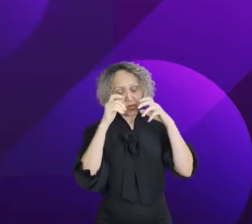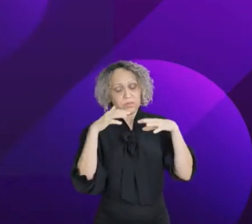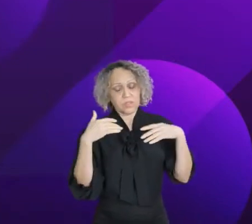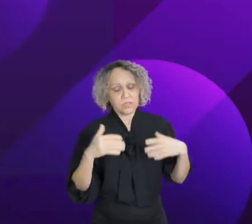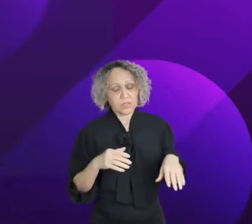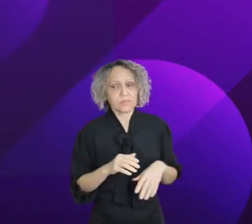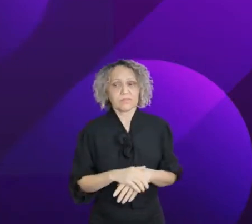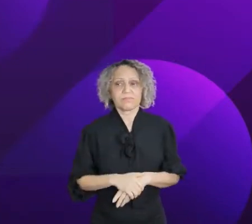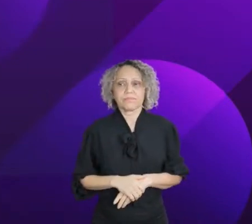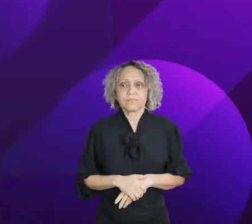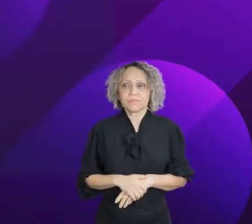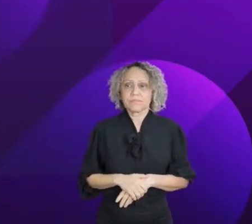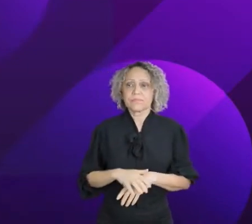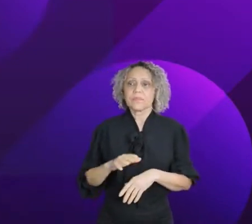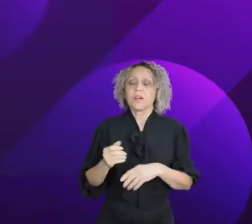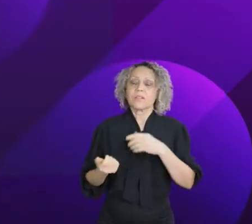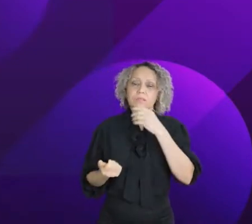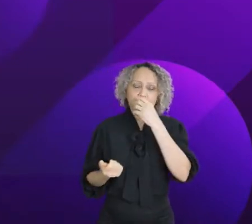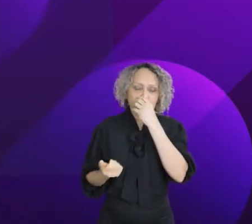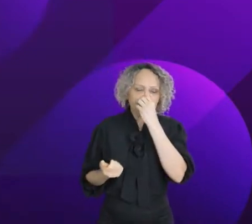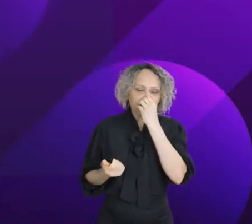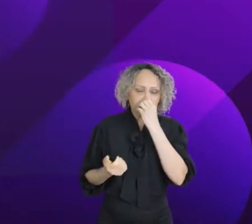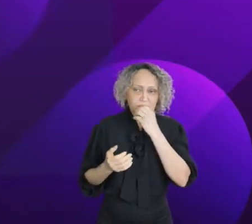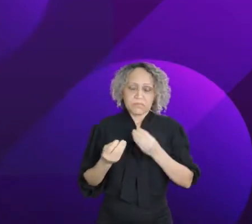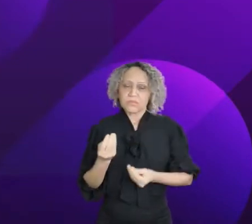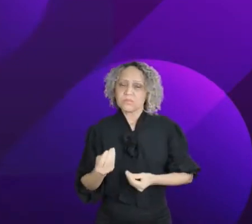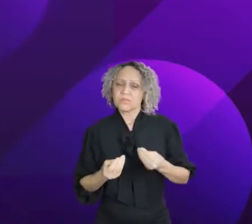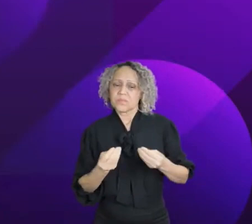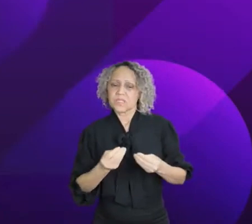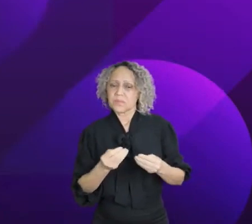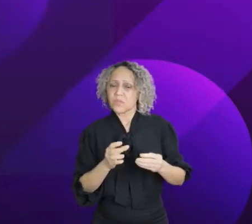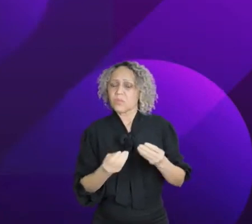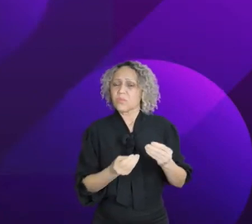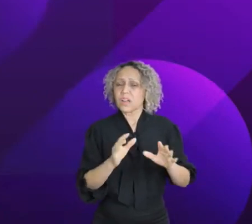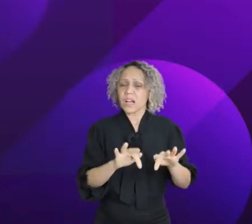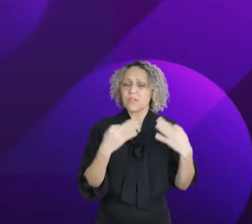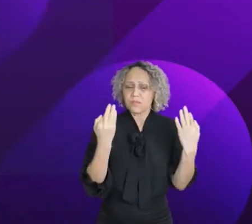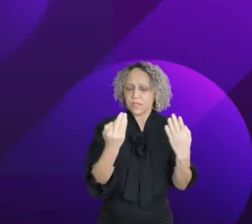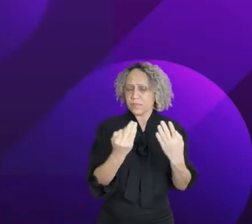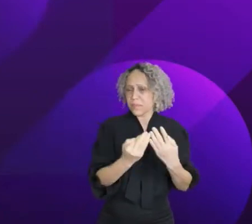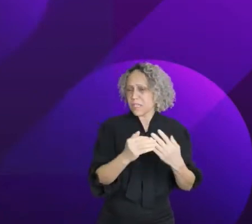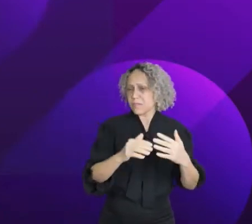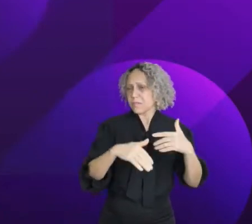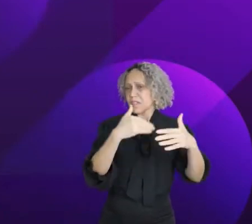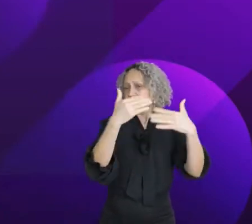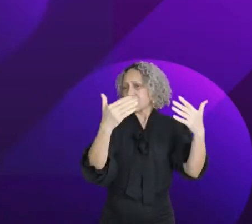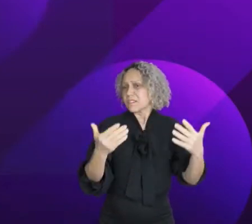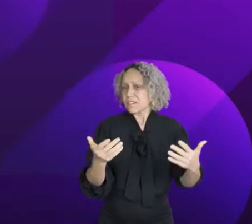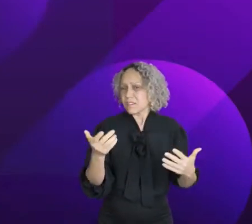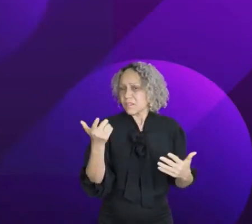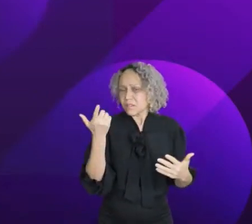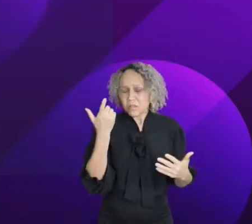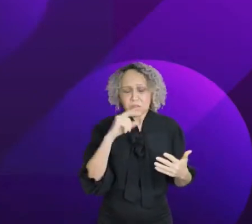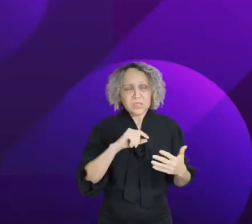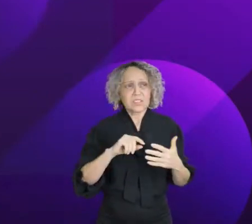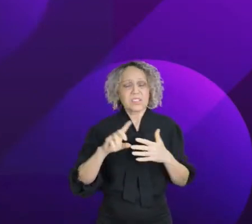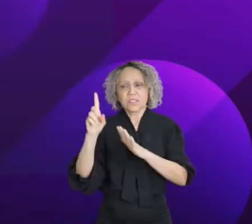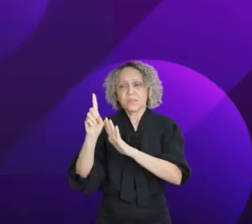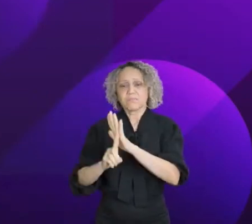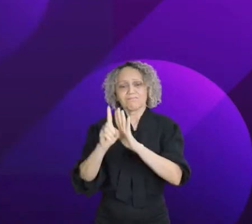alta, né? E o quanto que isso impede uma família de crescer e de ter acesso a outros direitos